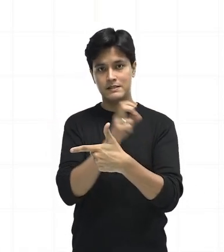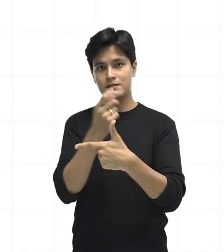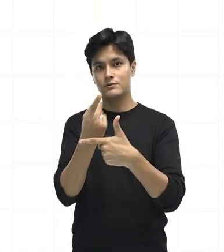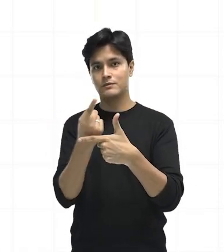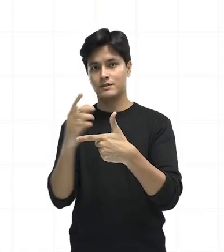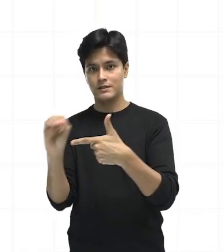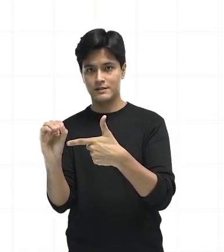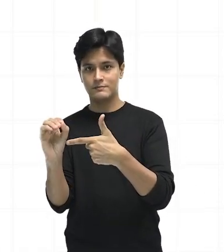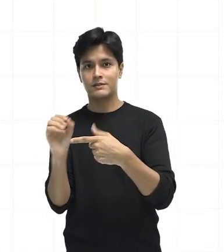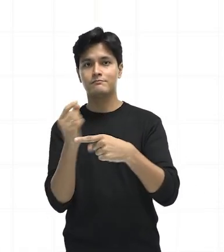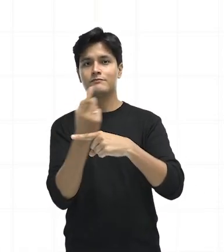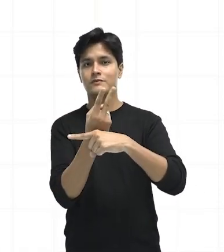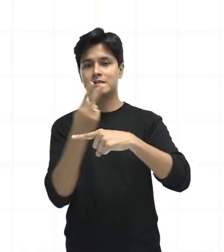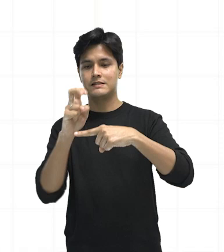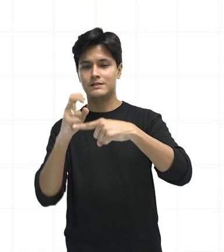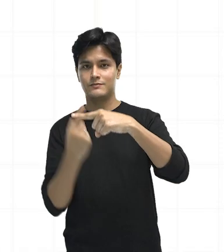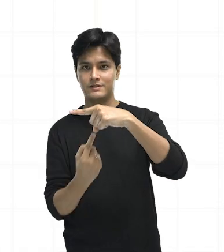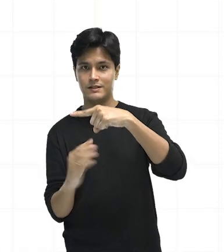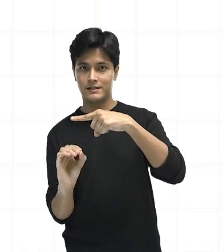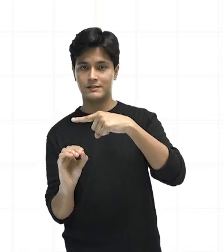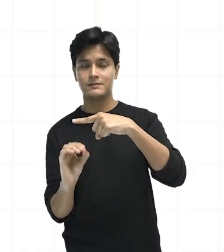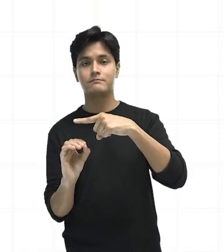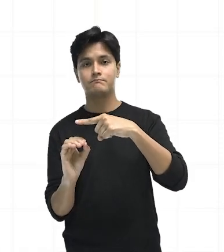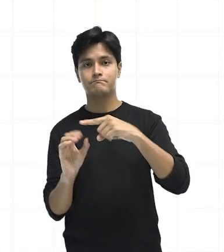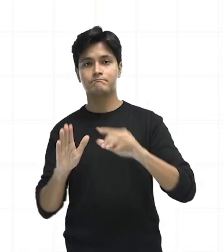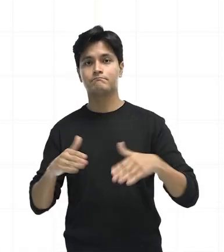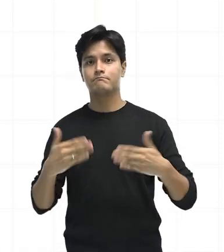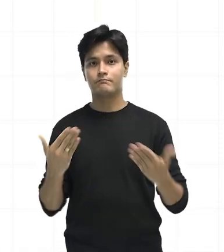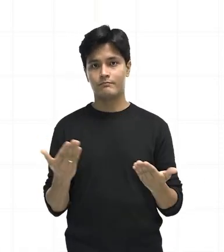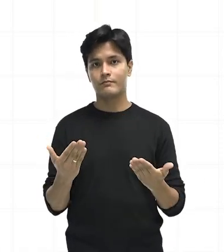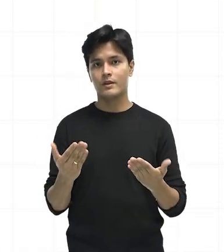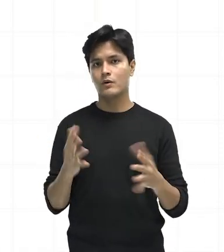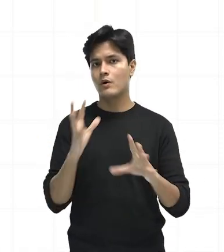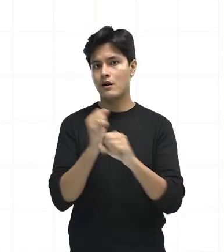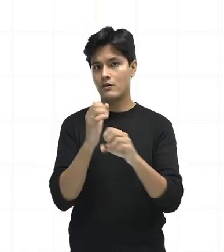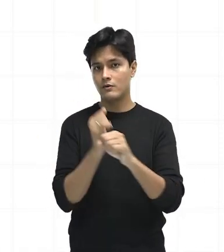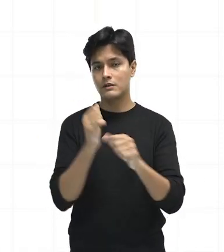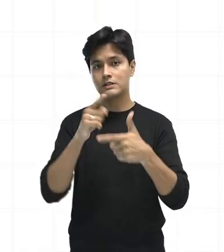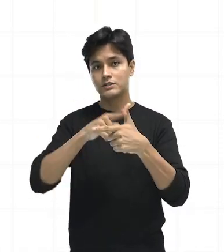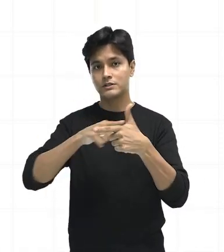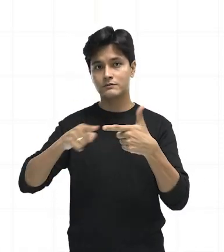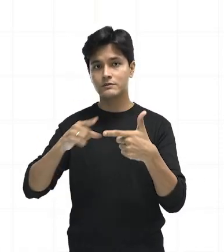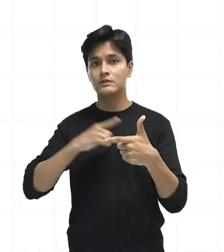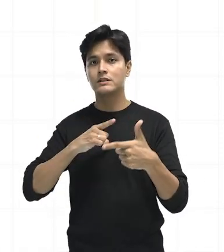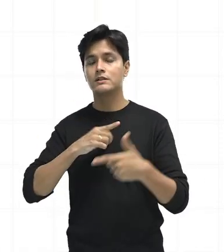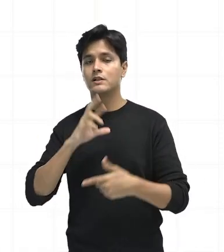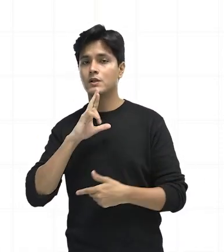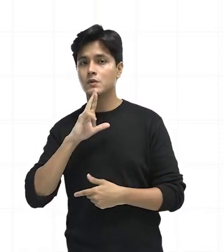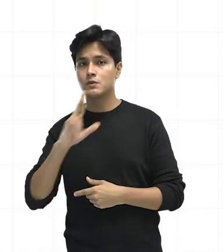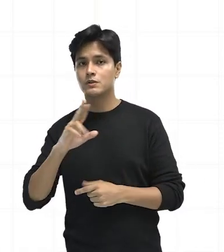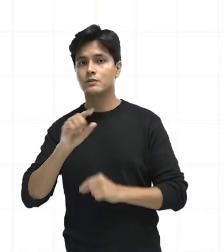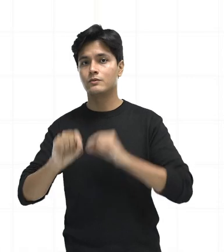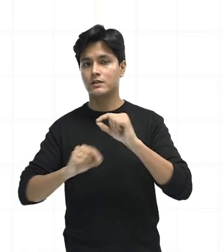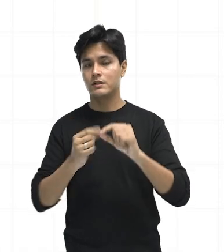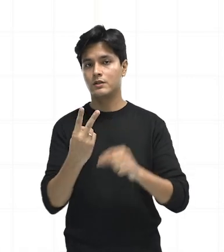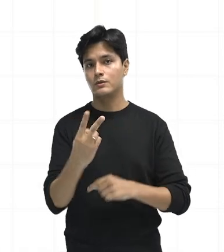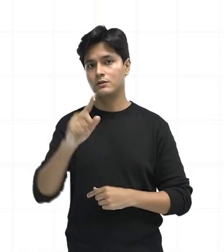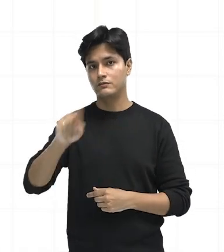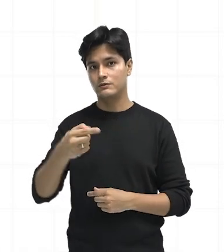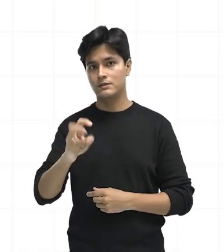pela décima parte dele. Então, nesse caso, quando a gente realiza a divisão, a gente obtém